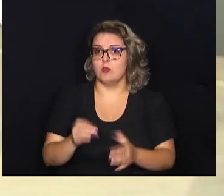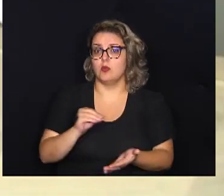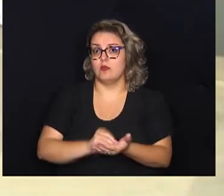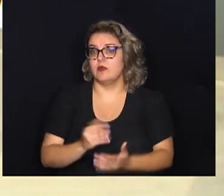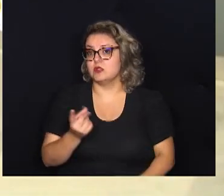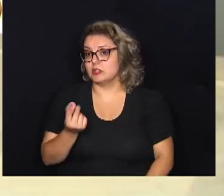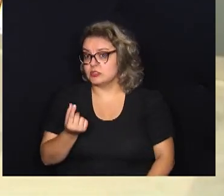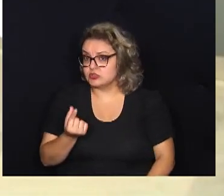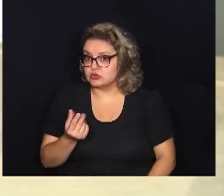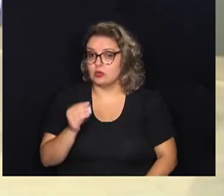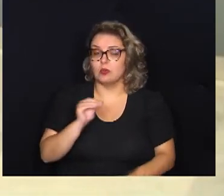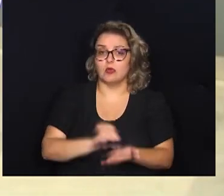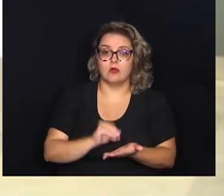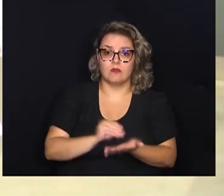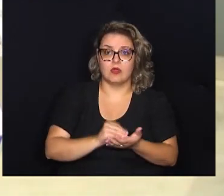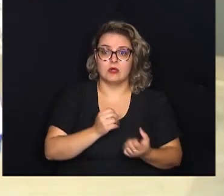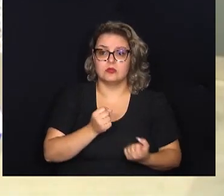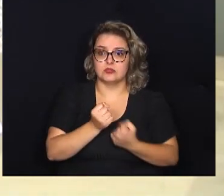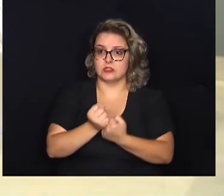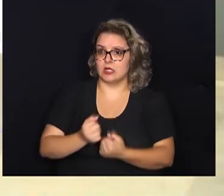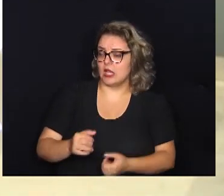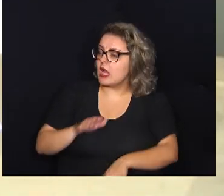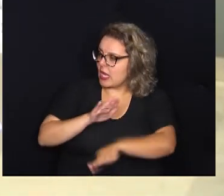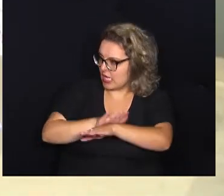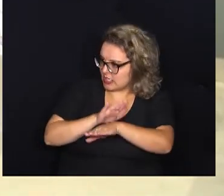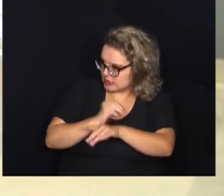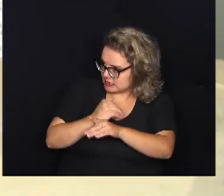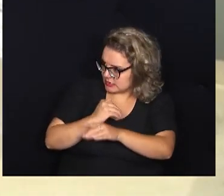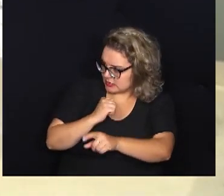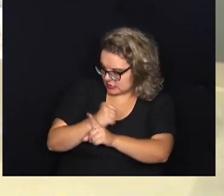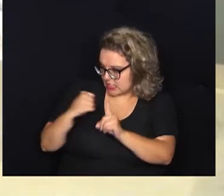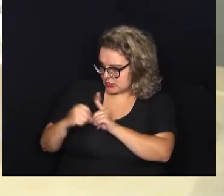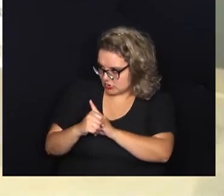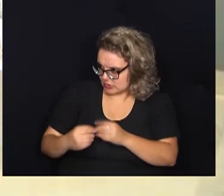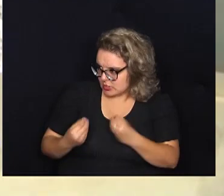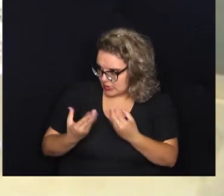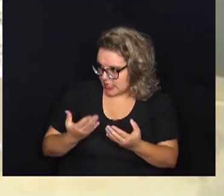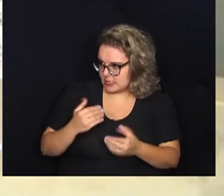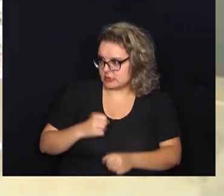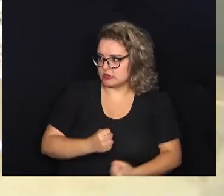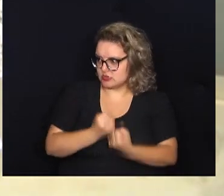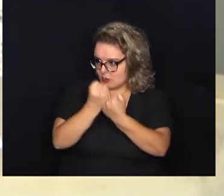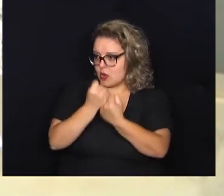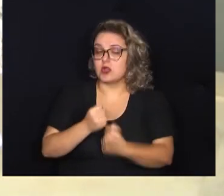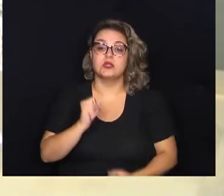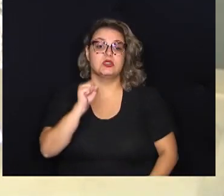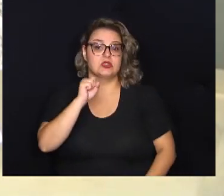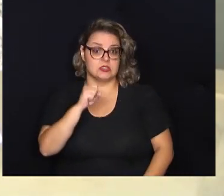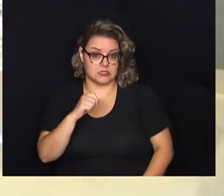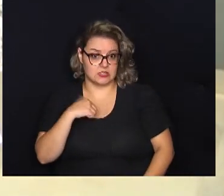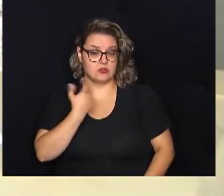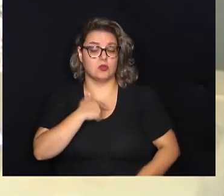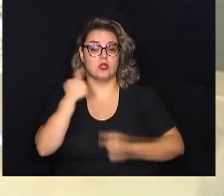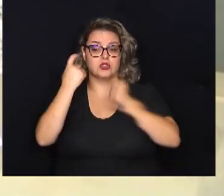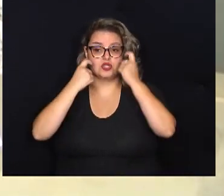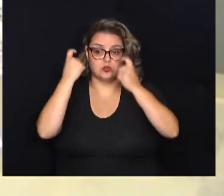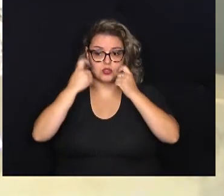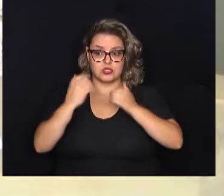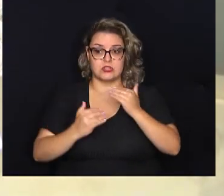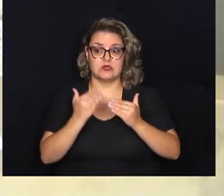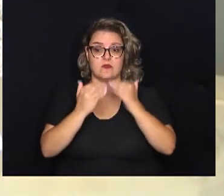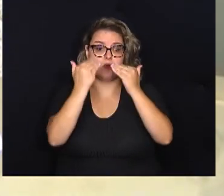dinheiro, por falta de apoio. A assistência social dá esse suporte. Sim, nós temos nos preocupado de